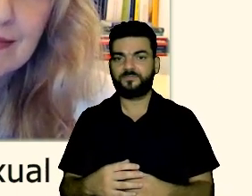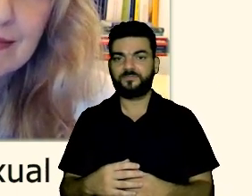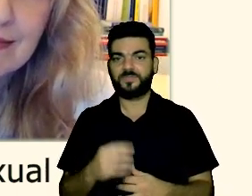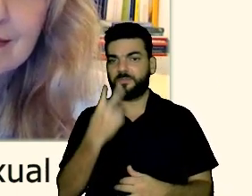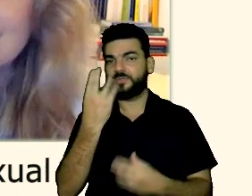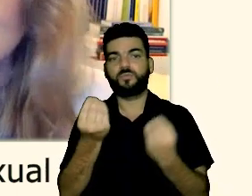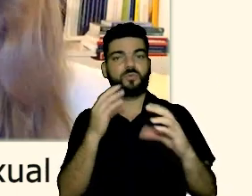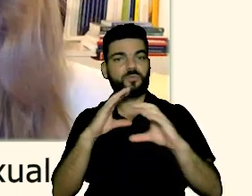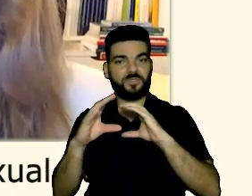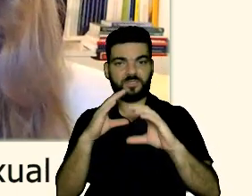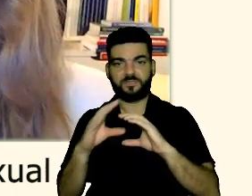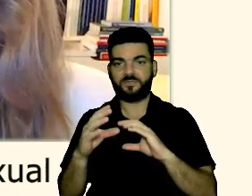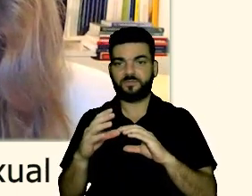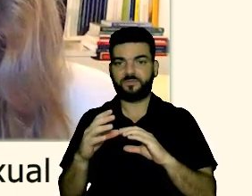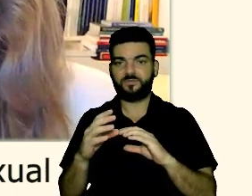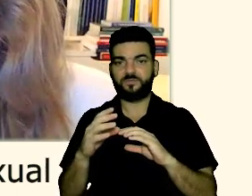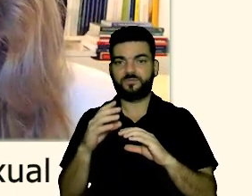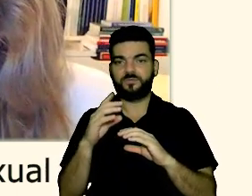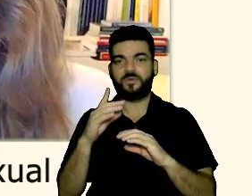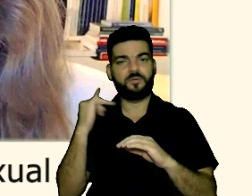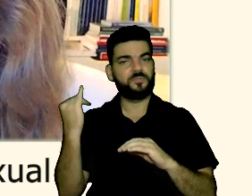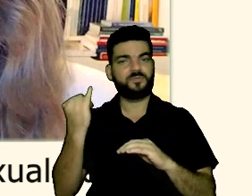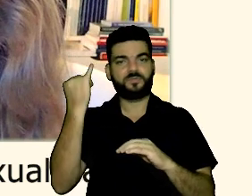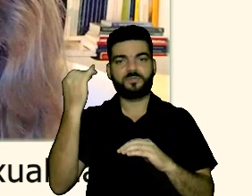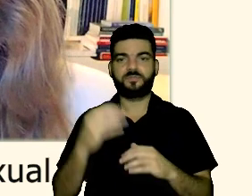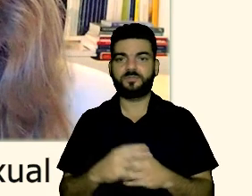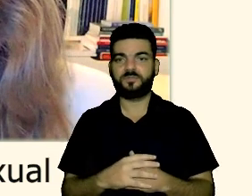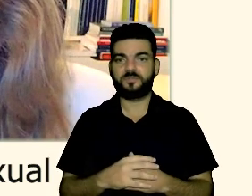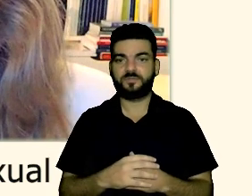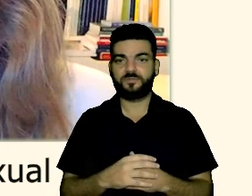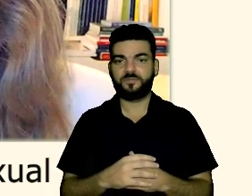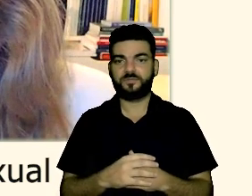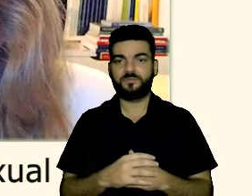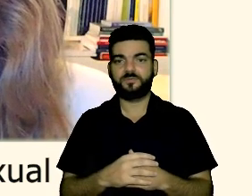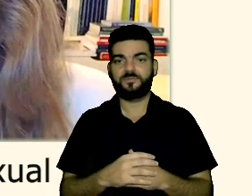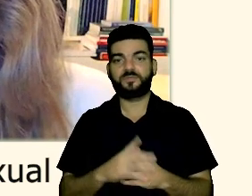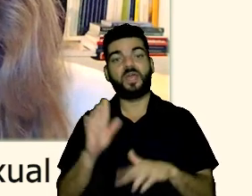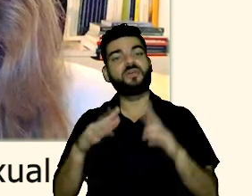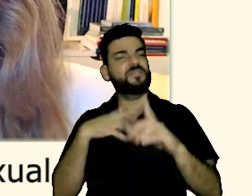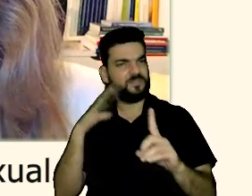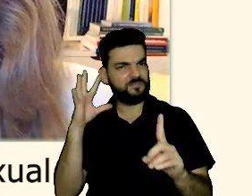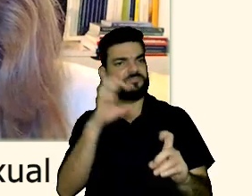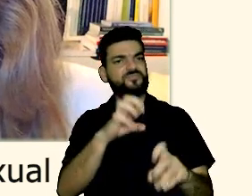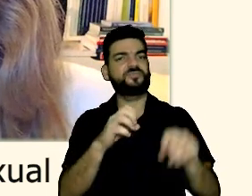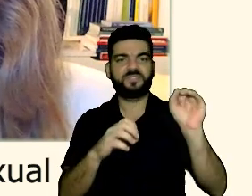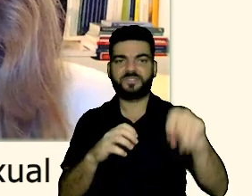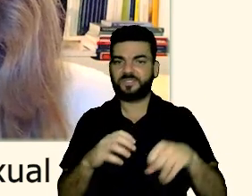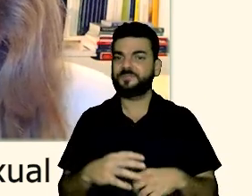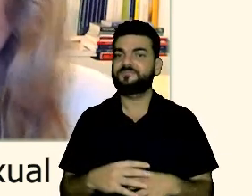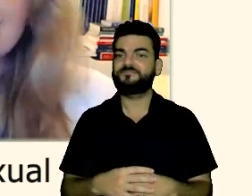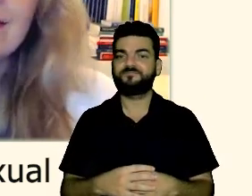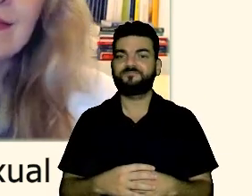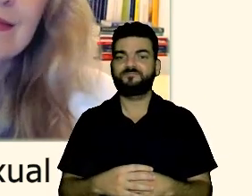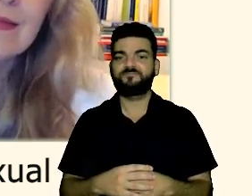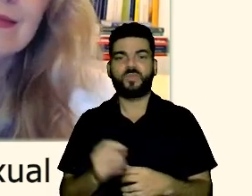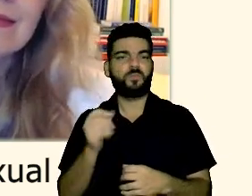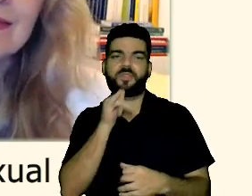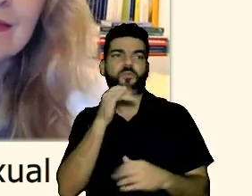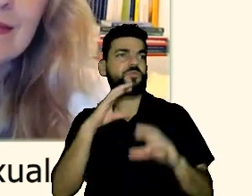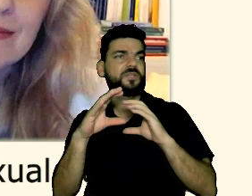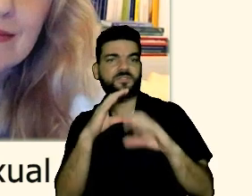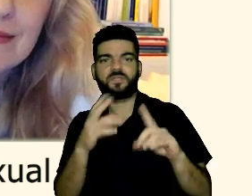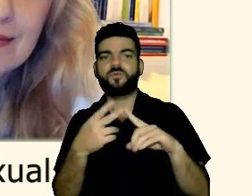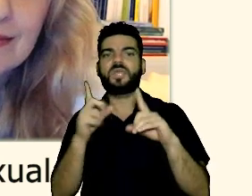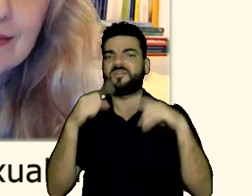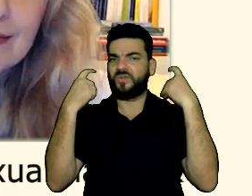da comunicação, e eu acho que a doutora Thais colocou muito bem colocado no início da fala, né, que a comunicação é um ponto central